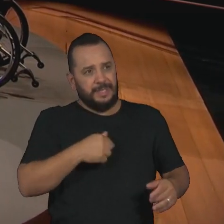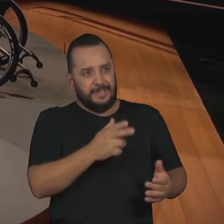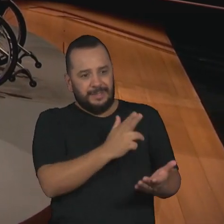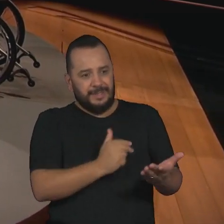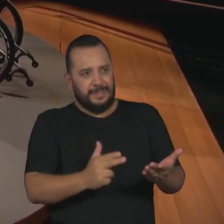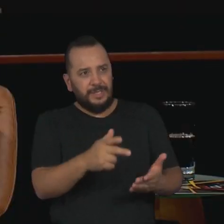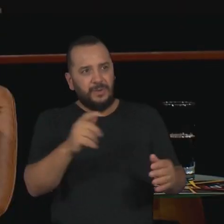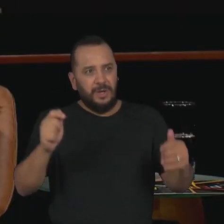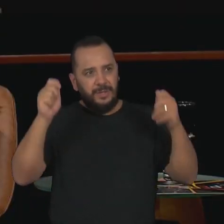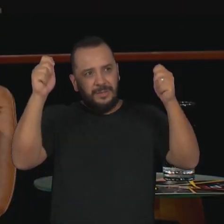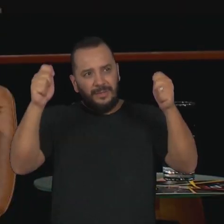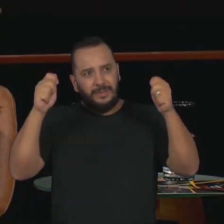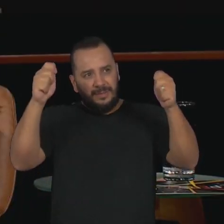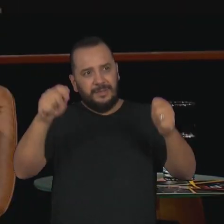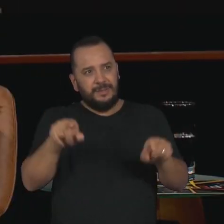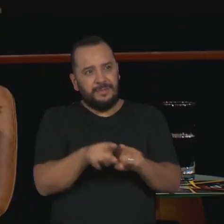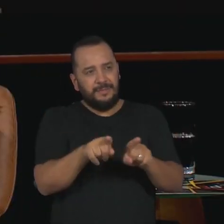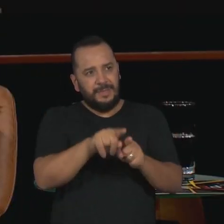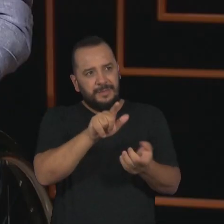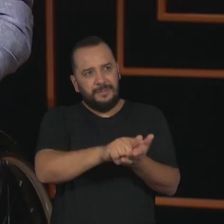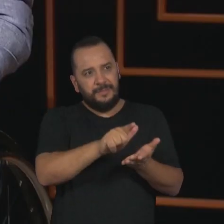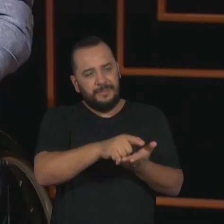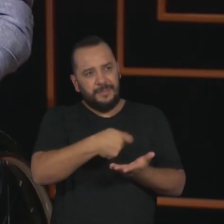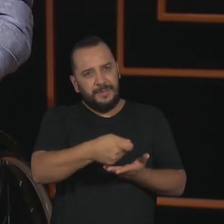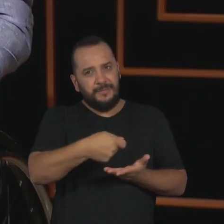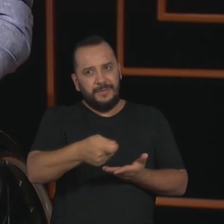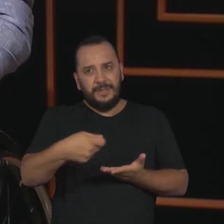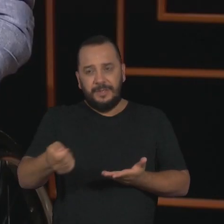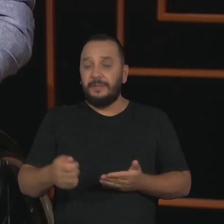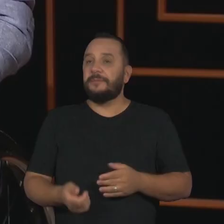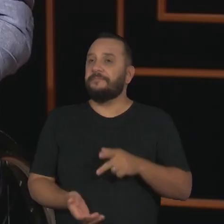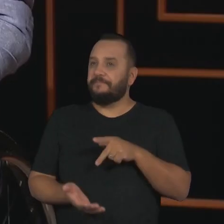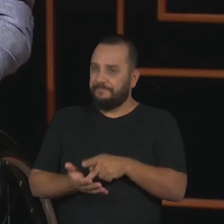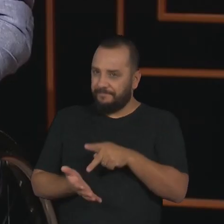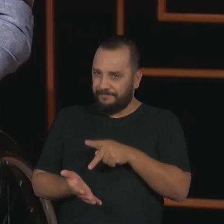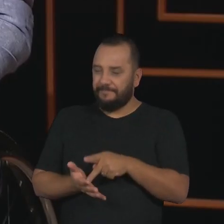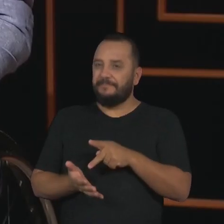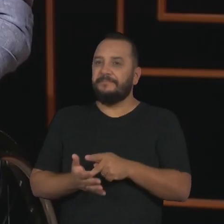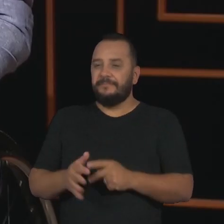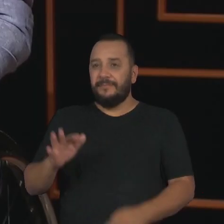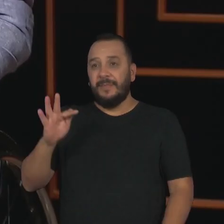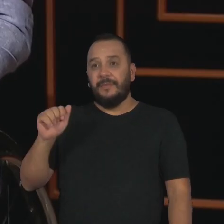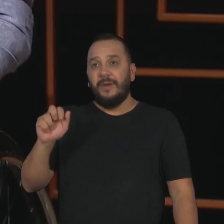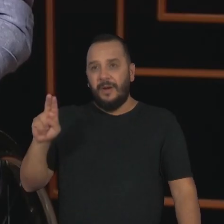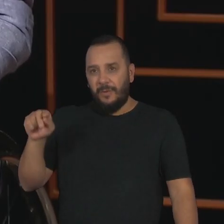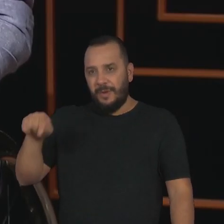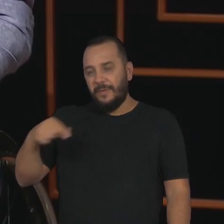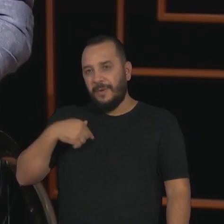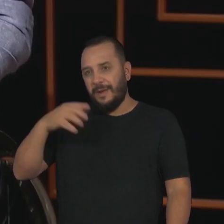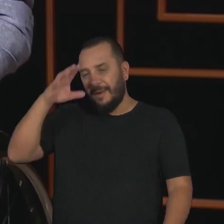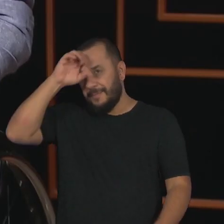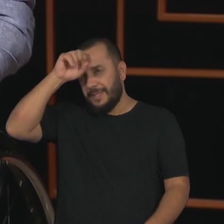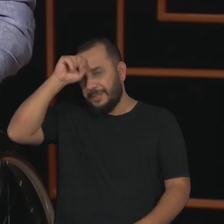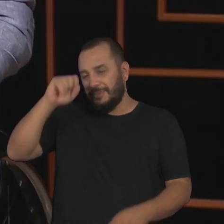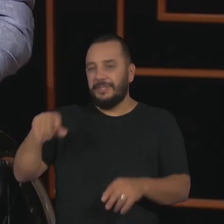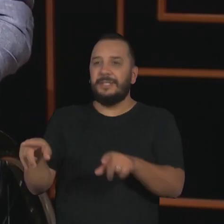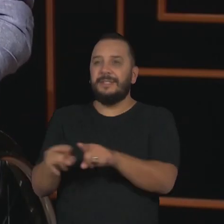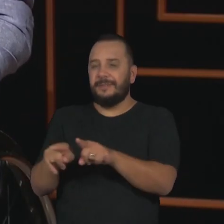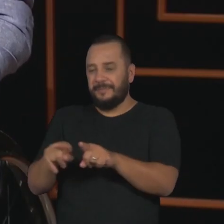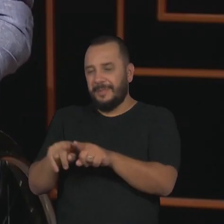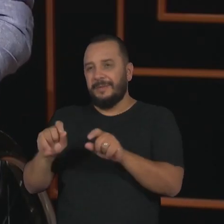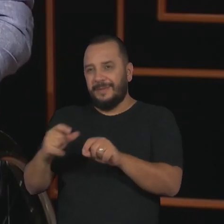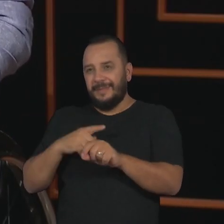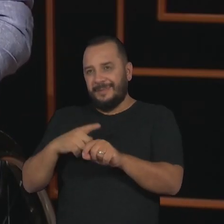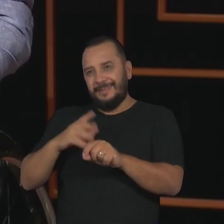Sim. panfletos, coisas Pois desse é, tipo. aí foi lá na FAU que eu acabei aprendendo a fazer serigrafia. E